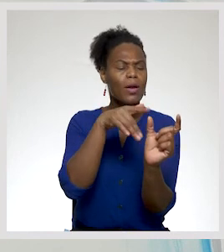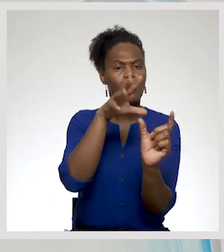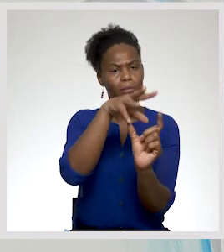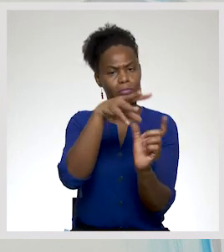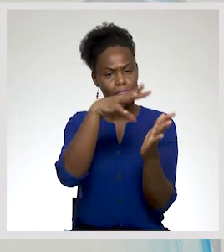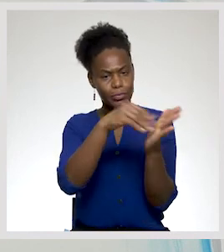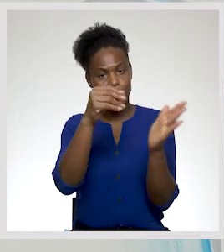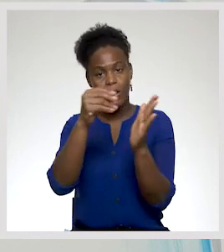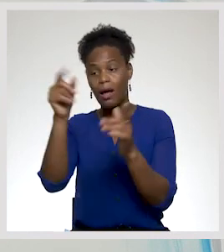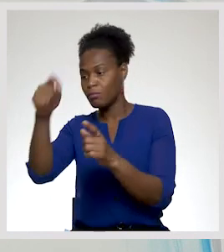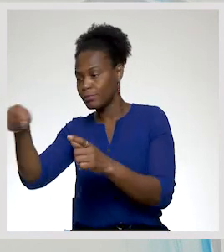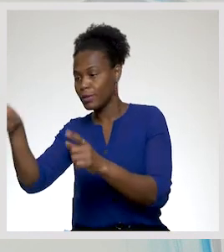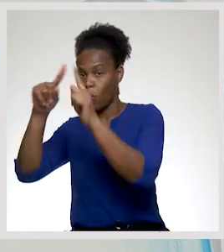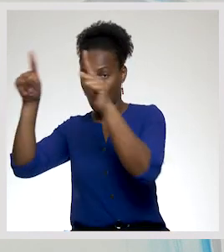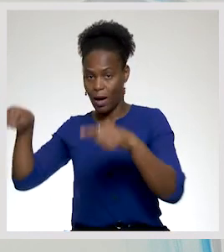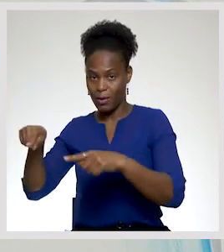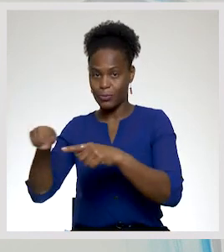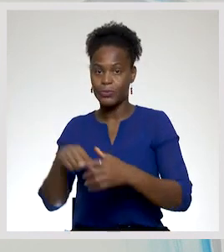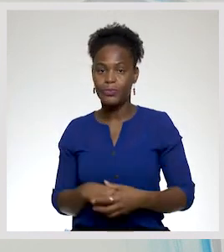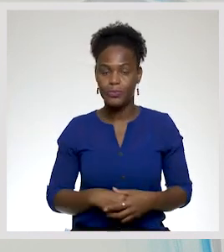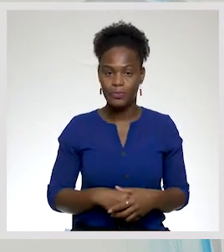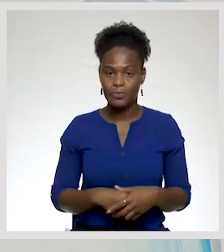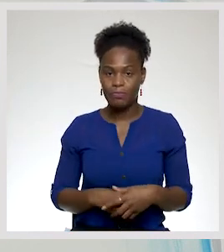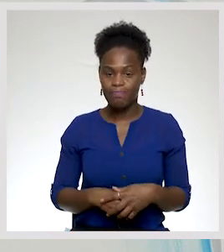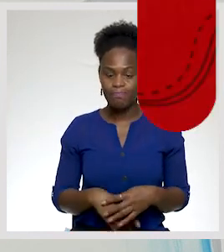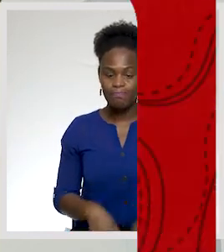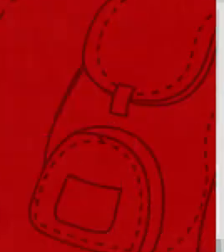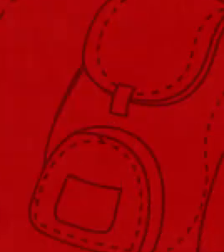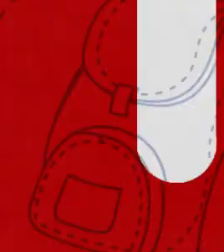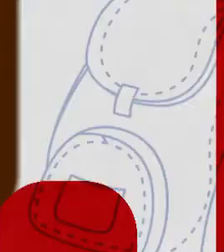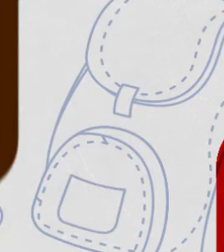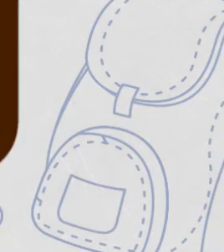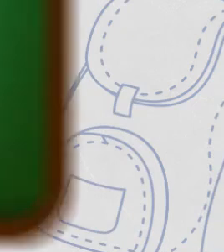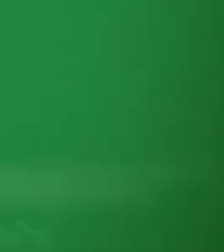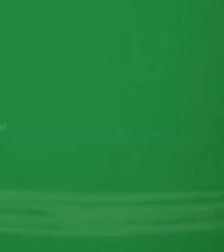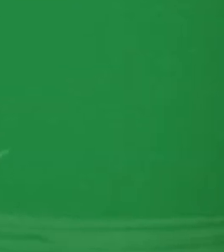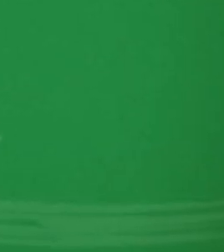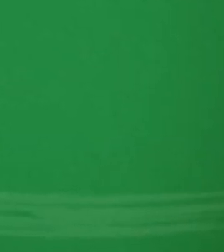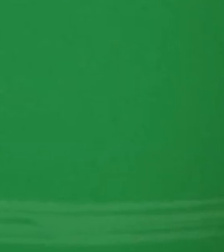palavras e coloquem-nas ali no quadro.